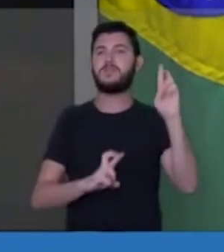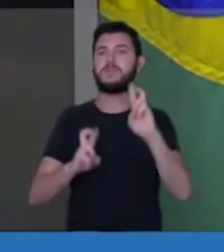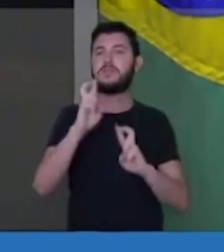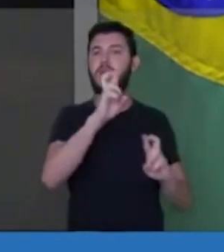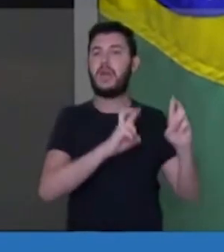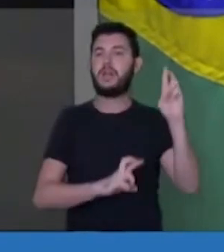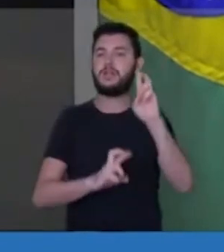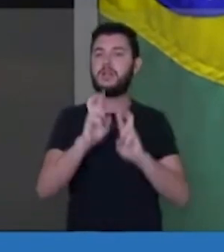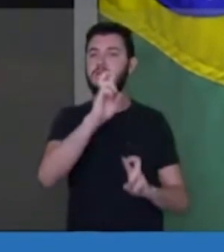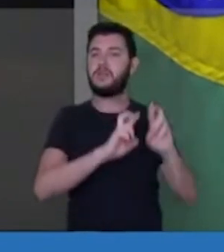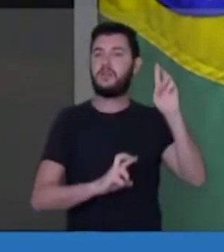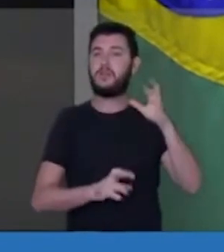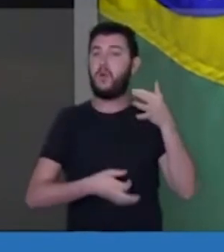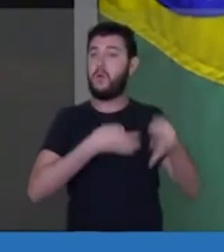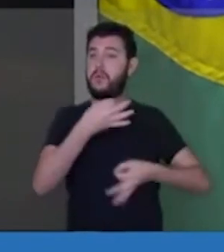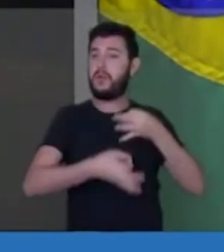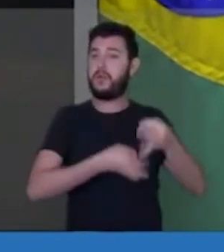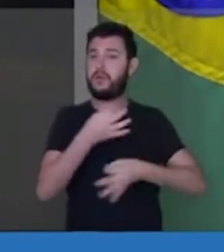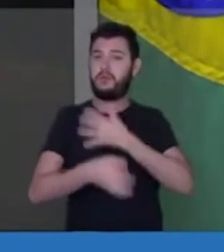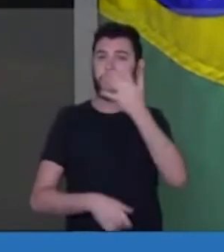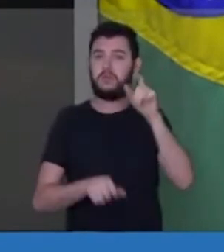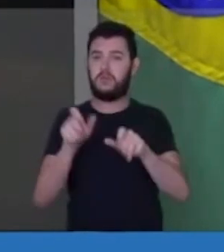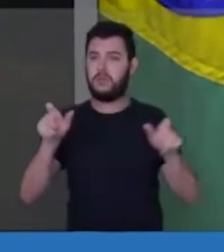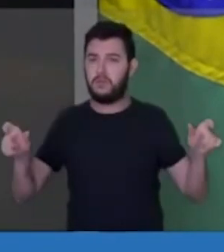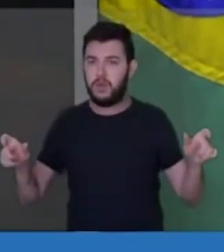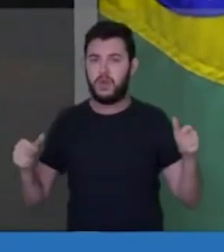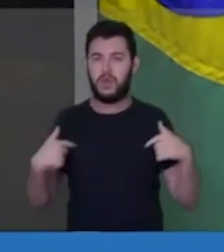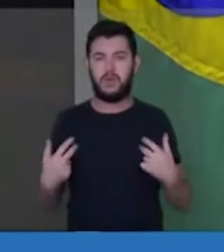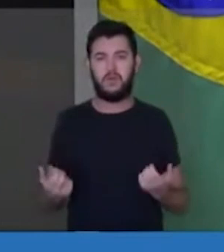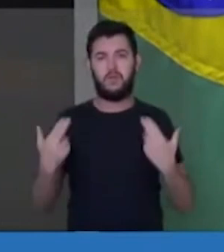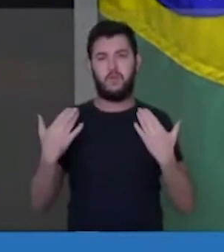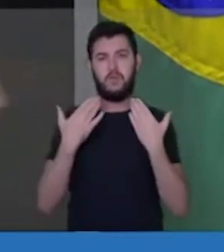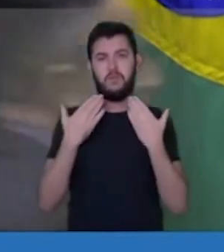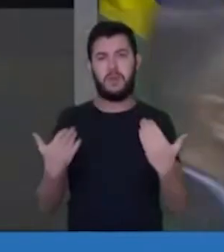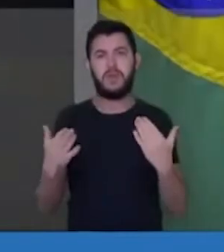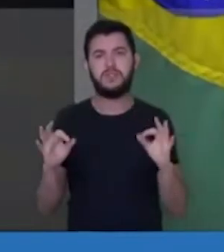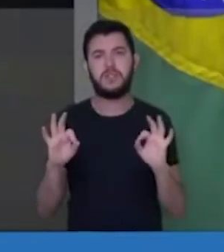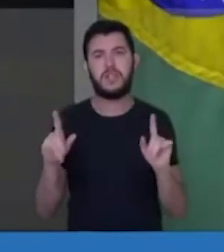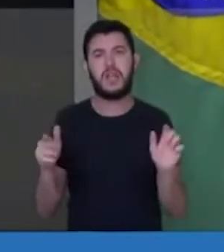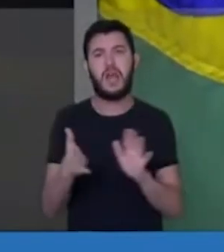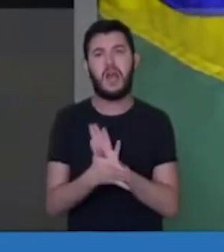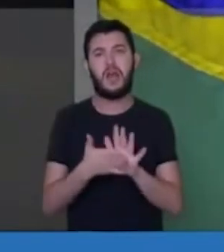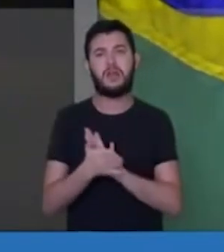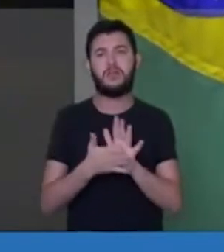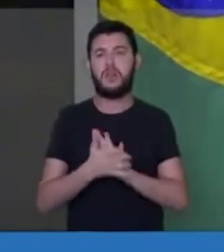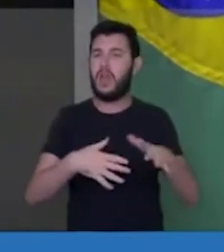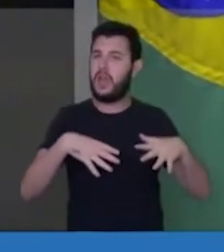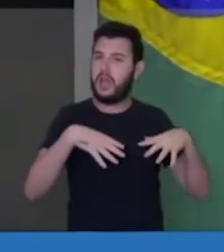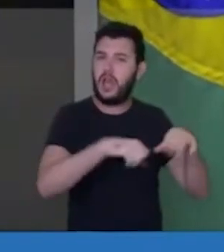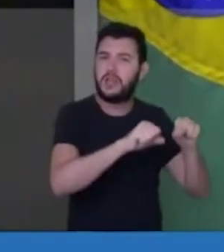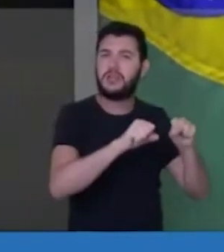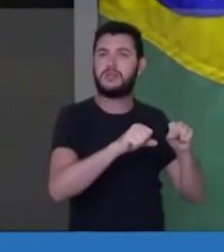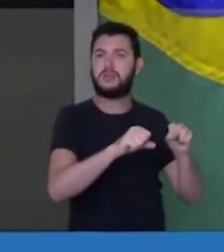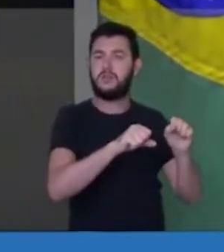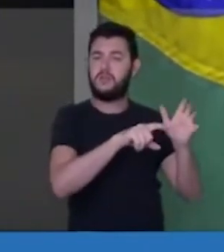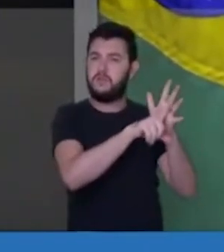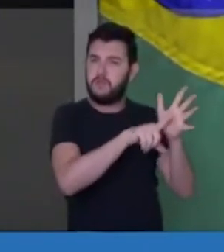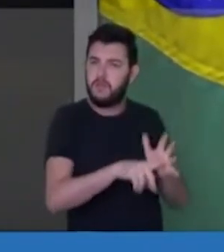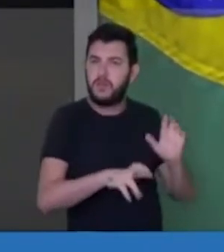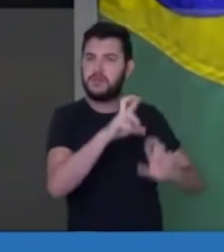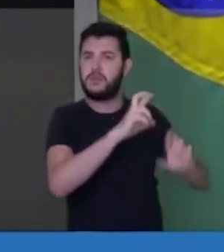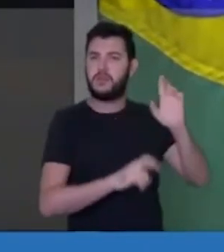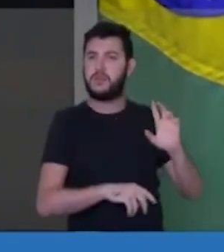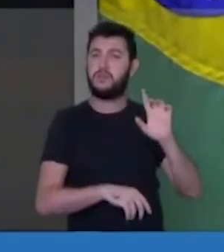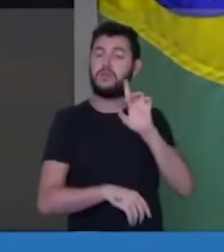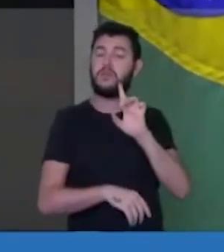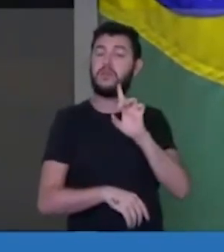pública alheia. Eu jamais irei pedir aqui a cassação de nenhum deputado de esquerda meramente porque eu discordo de